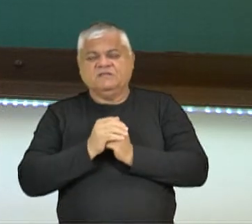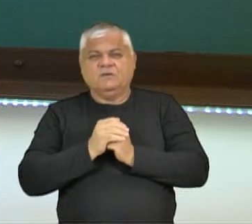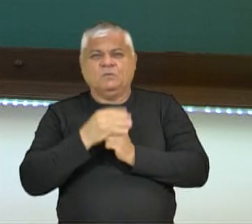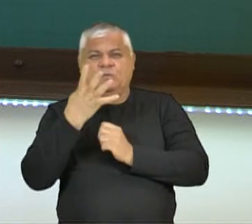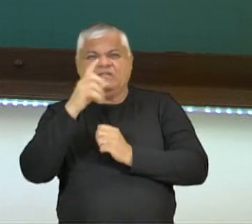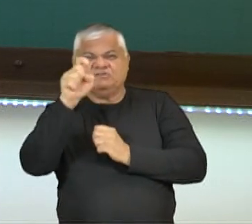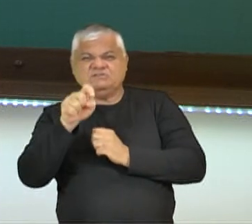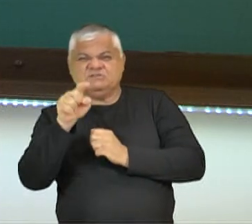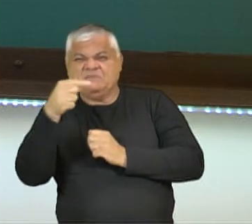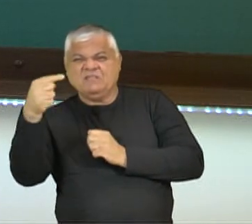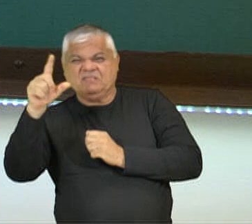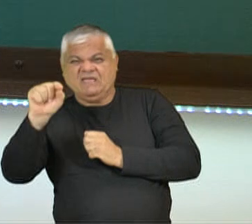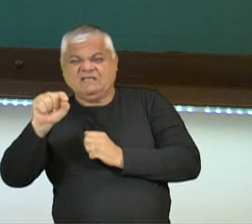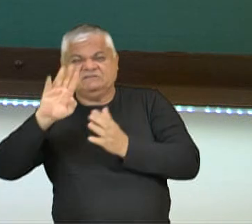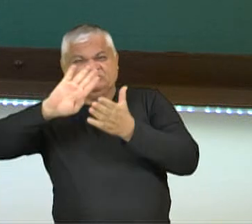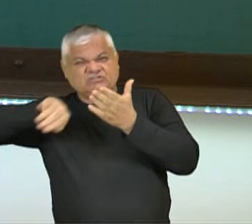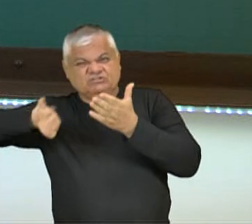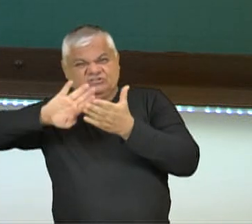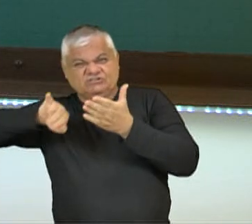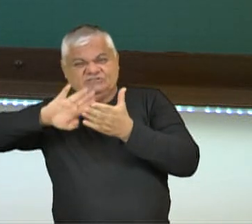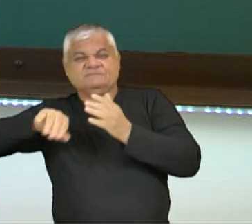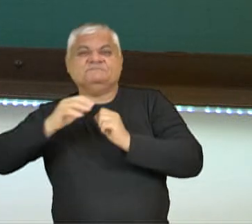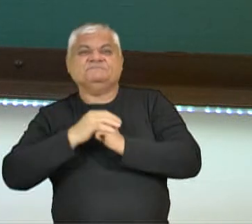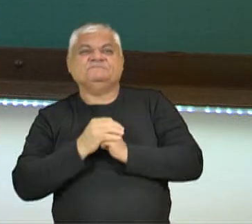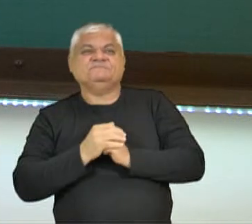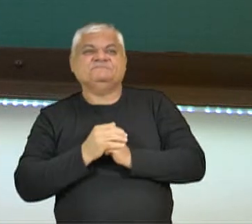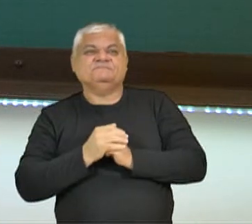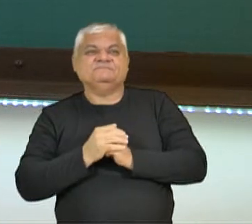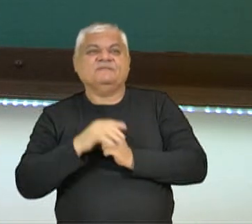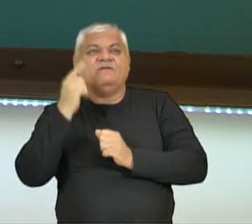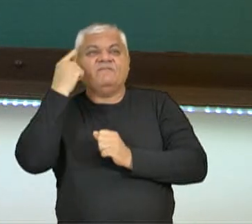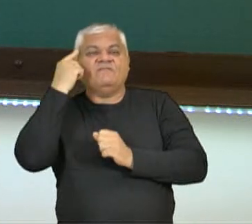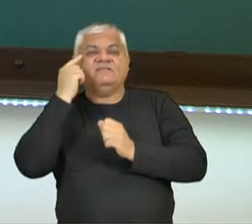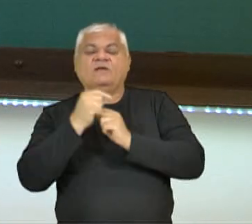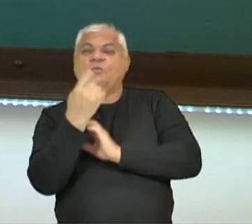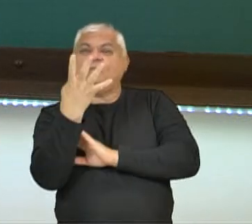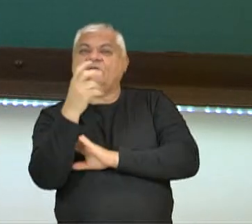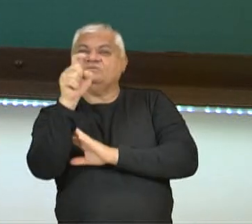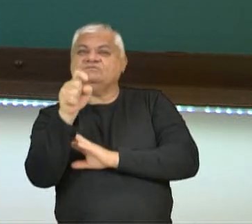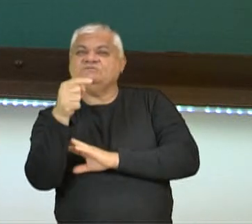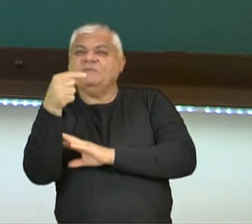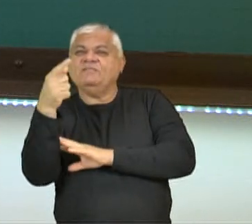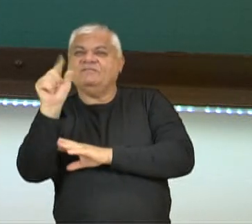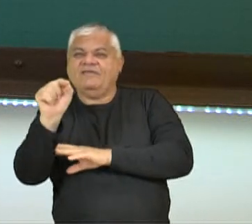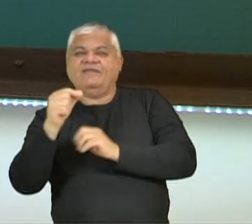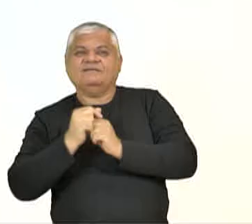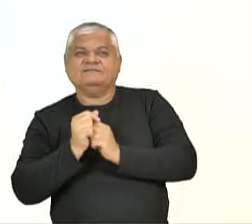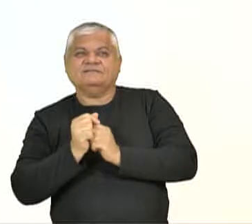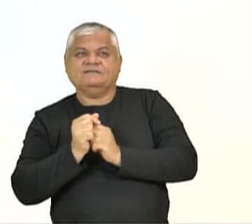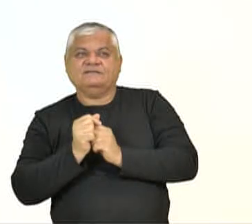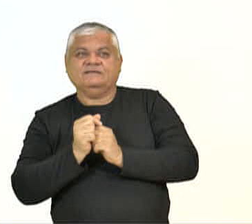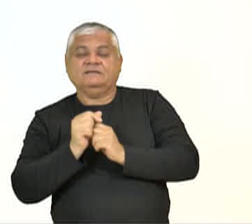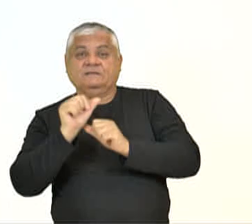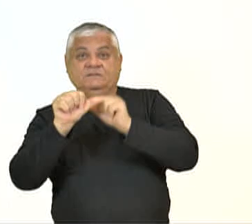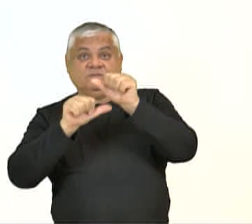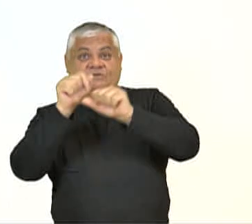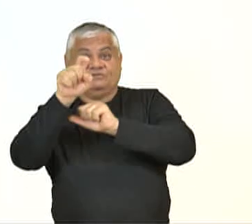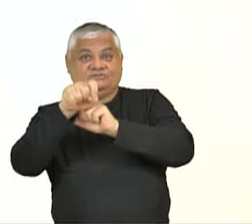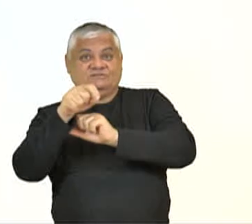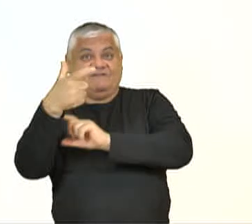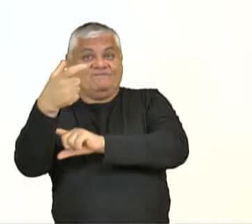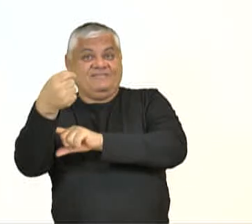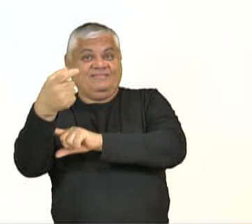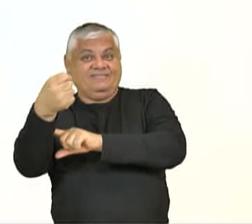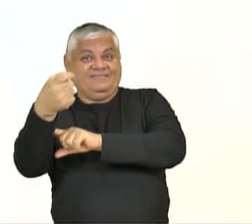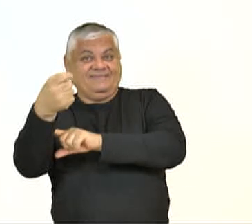menores, ok? Fazer conta menor, ó. Vamos usar a cabecinha. 4x menos 10. Então, no lugar do x, eu coloco